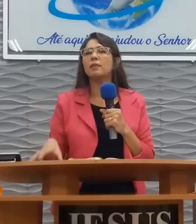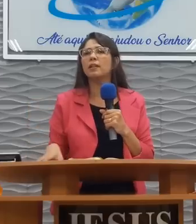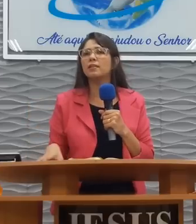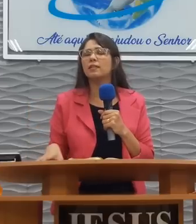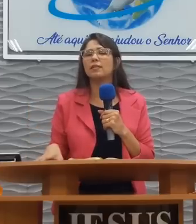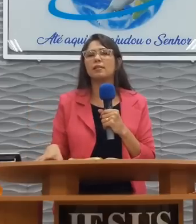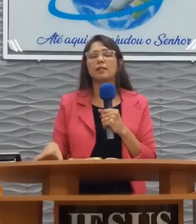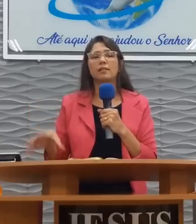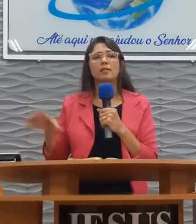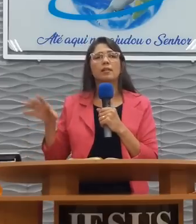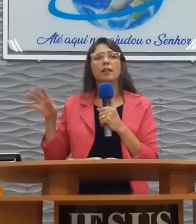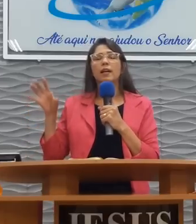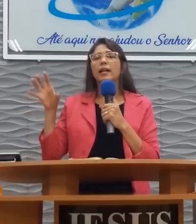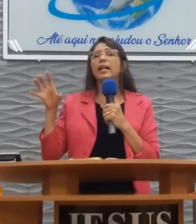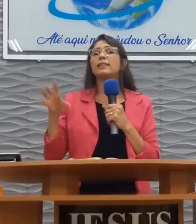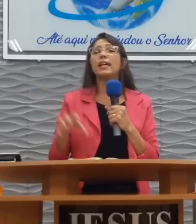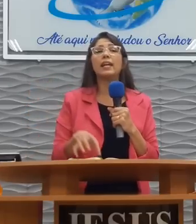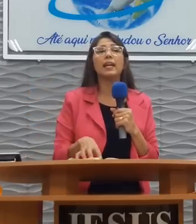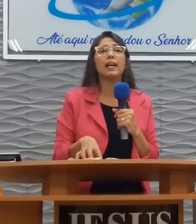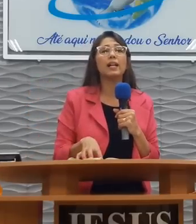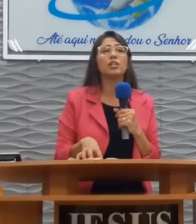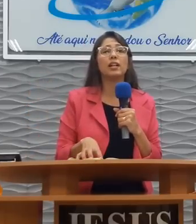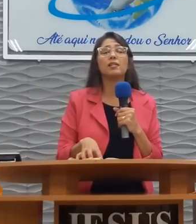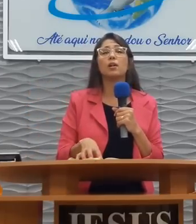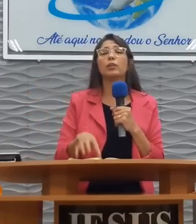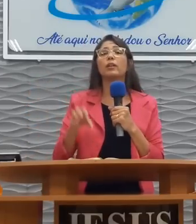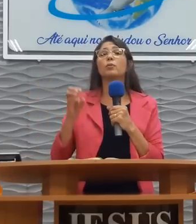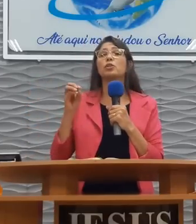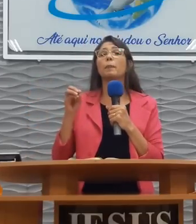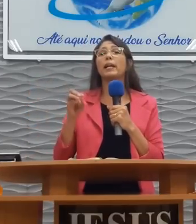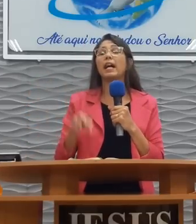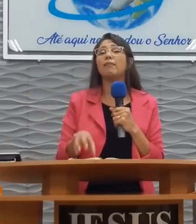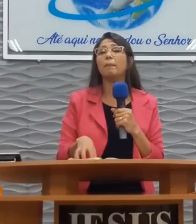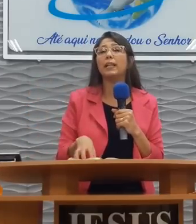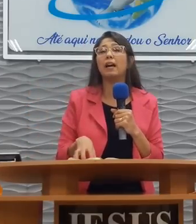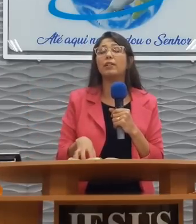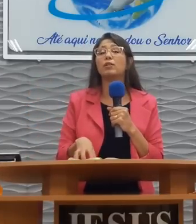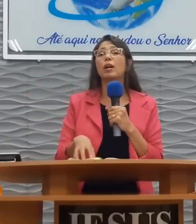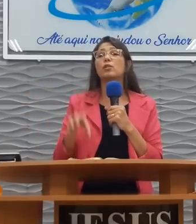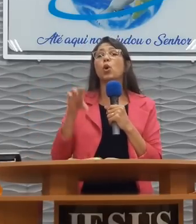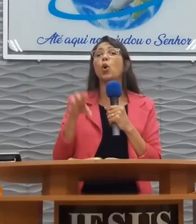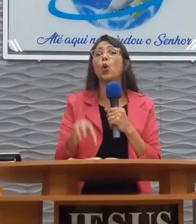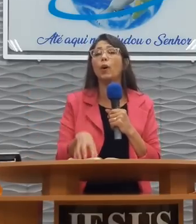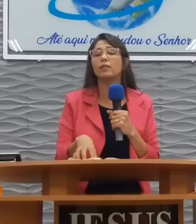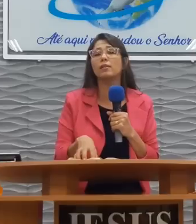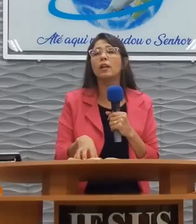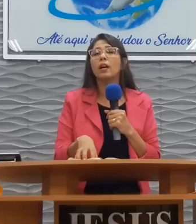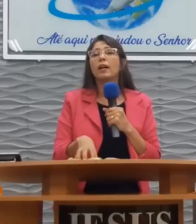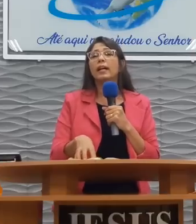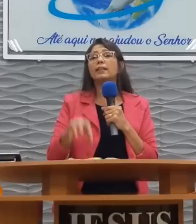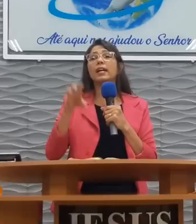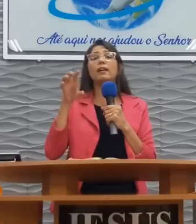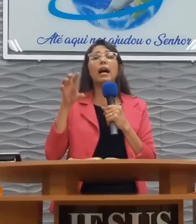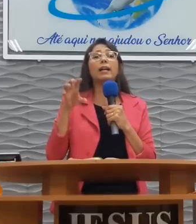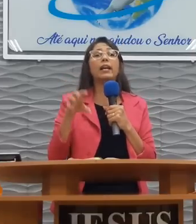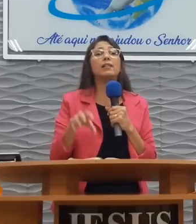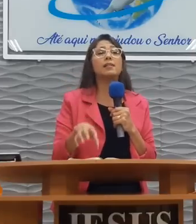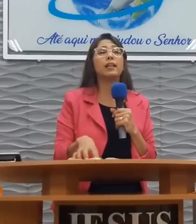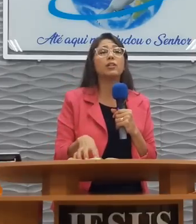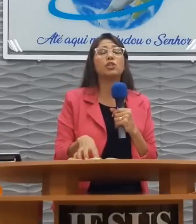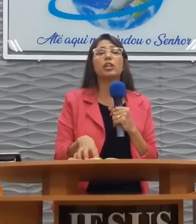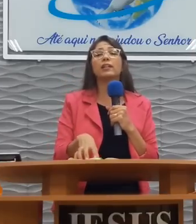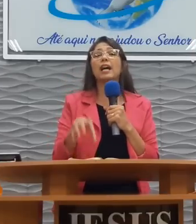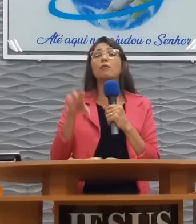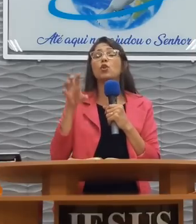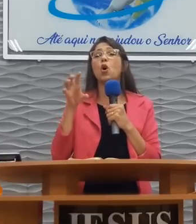Cadê as mães cristãs? Cadê a geração que um dia pregava a palavra nas ruas? Cadê